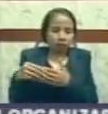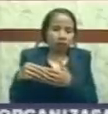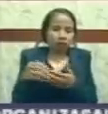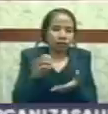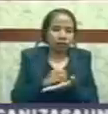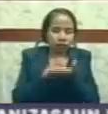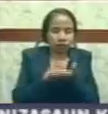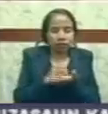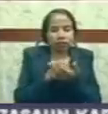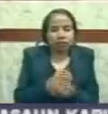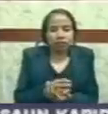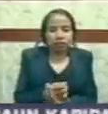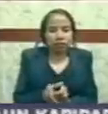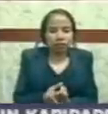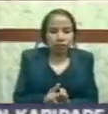EQUSI Ambeno.